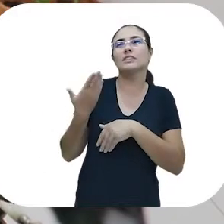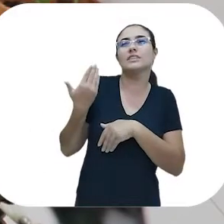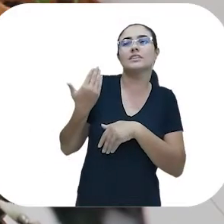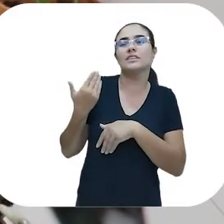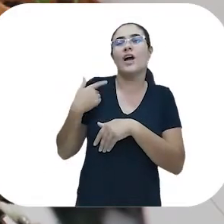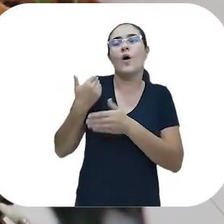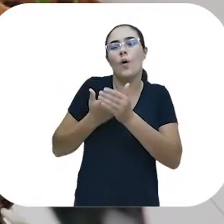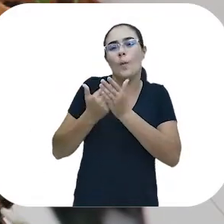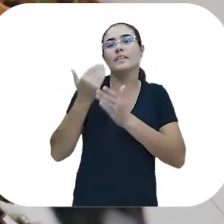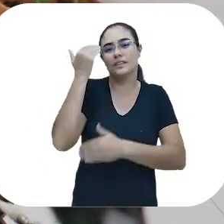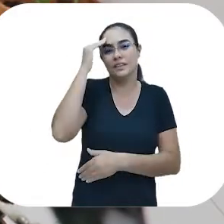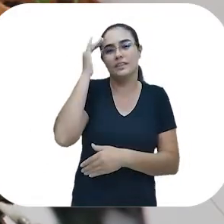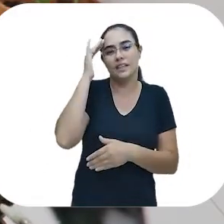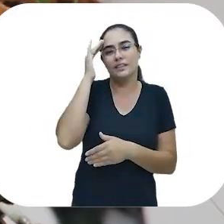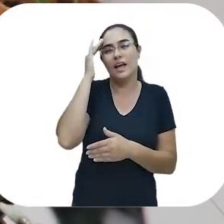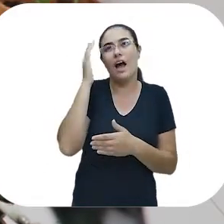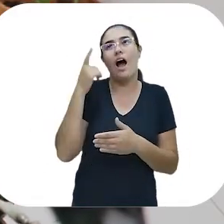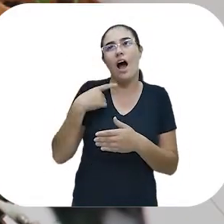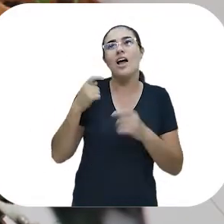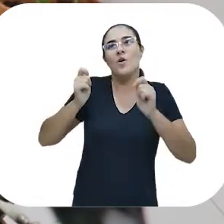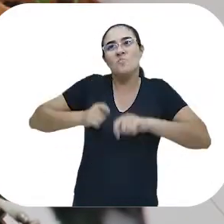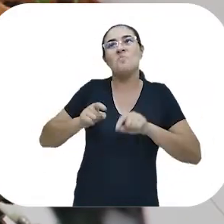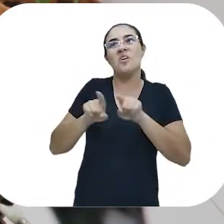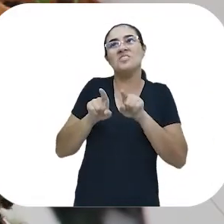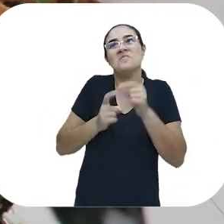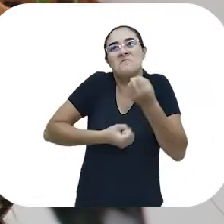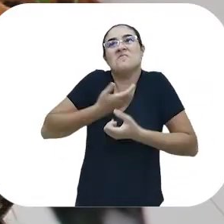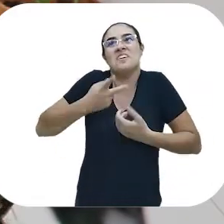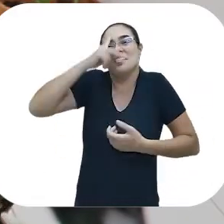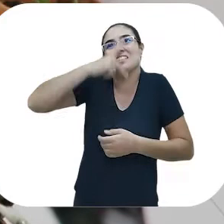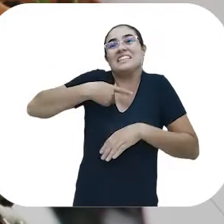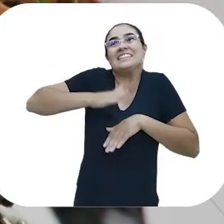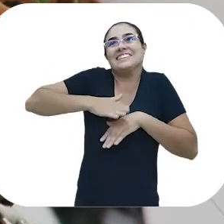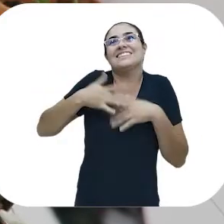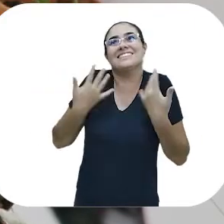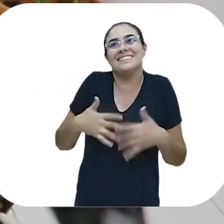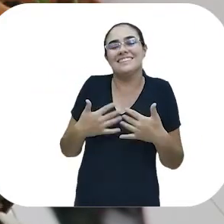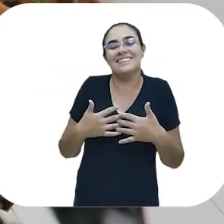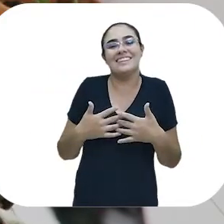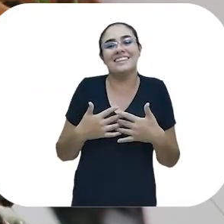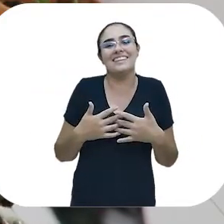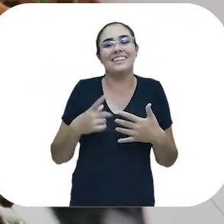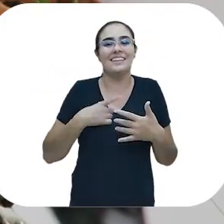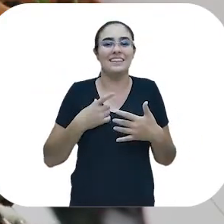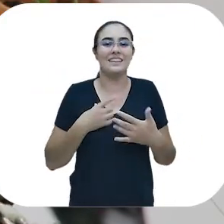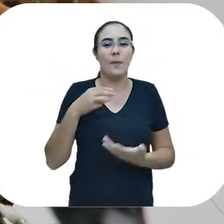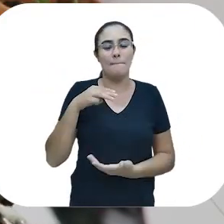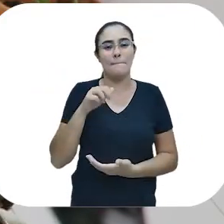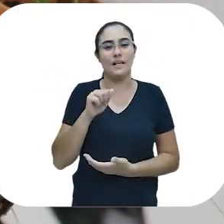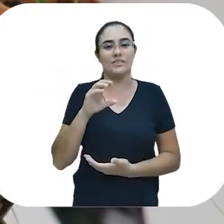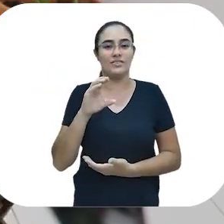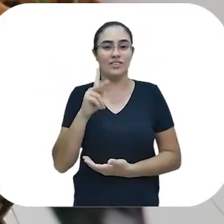entender que eu também podia compor, né, as minhas músicas. E aí lembro muito de uma fala de Abdoral Jamacaru, né, quando ele disse que